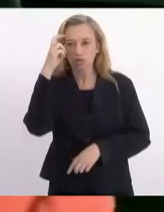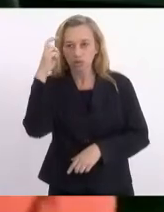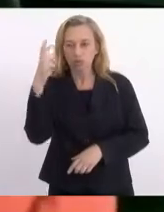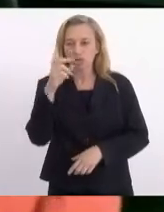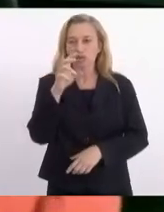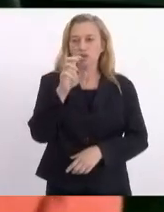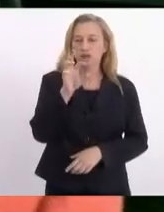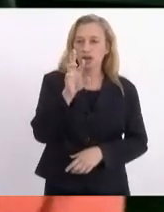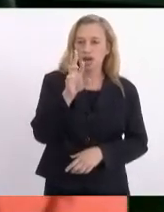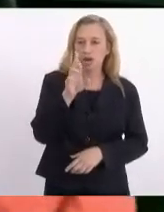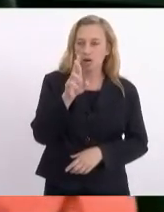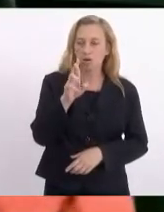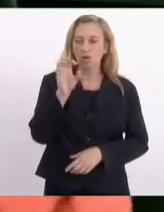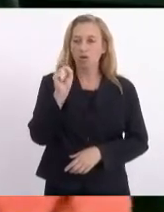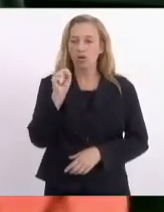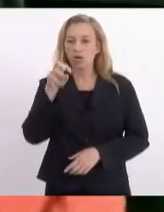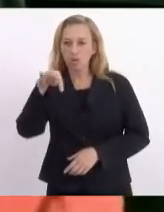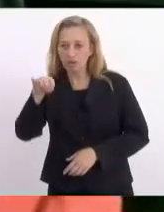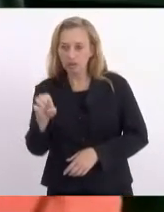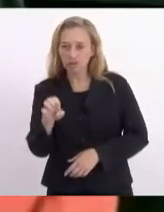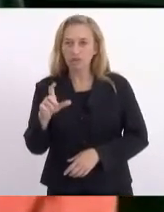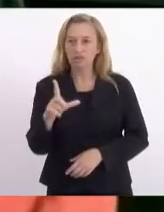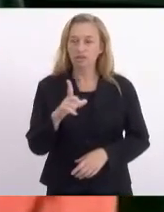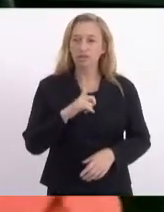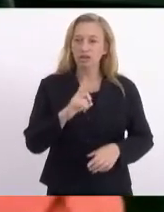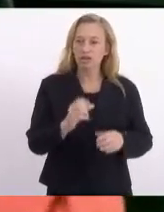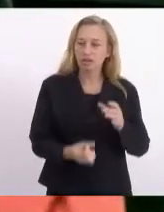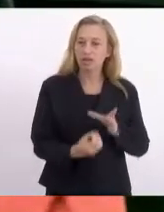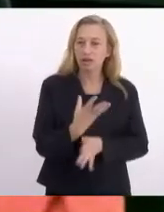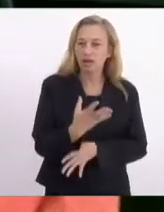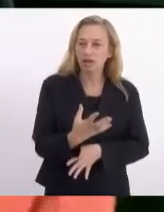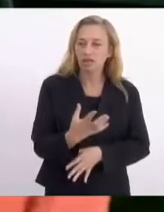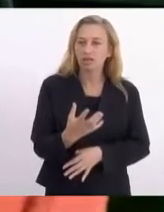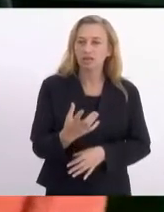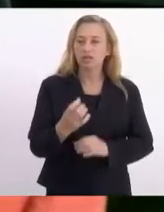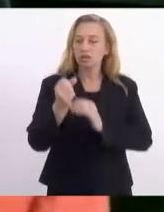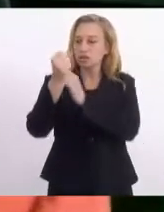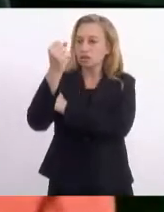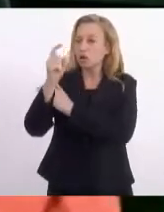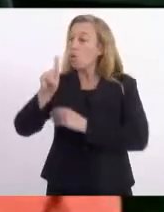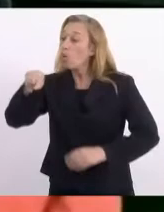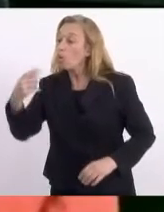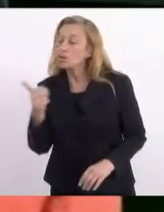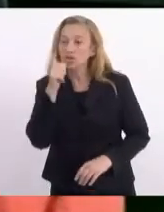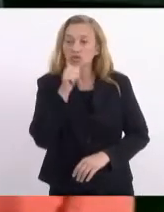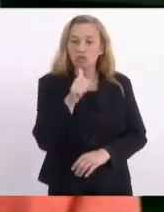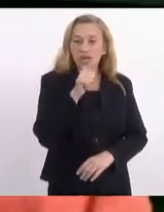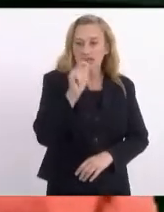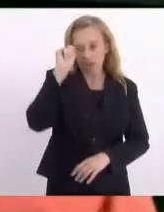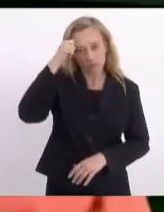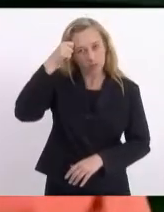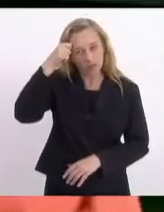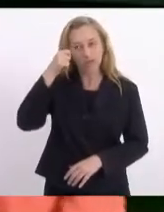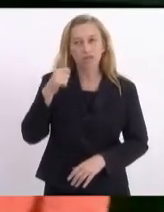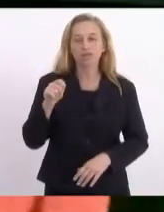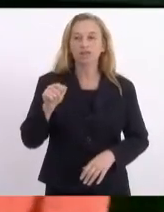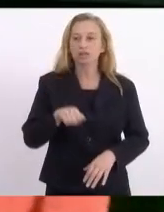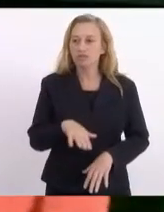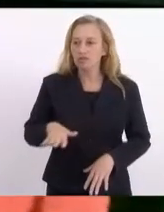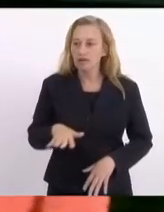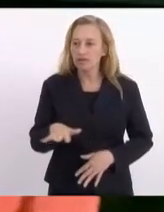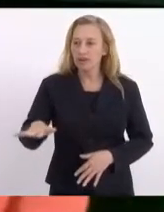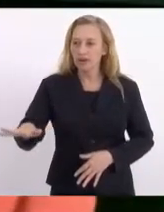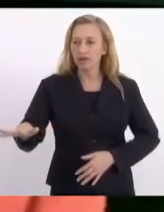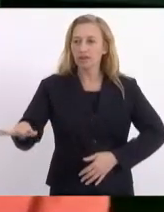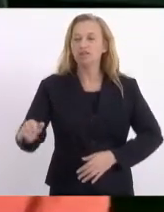Rose Maciel tem proporcionado e empoderado também outras mulheres, mulheres pretas de favelas, de